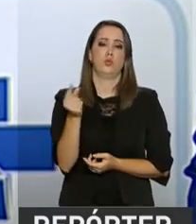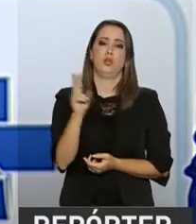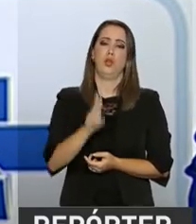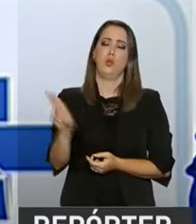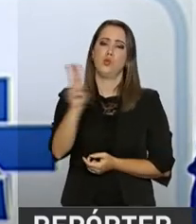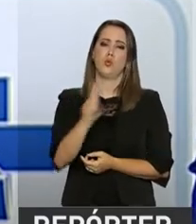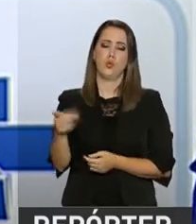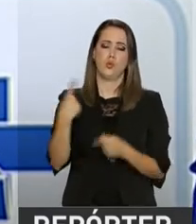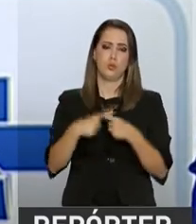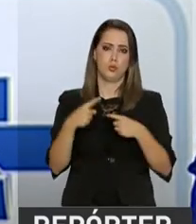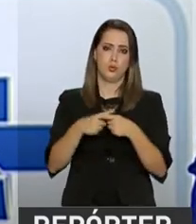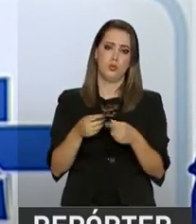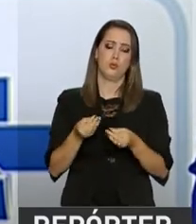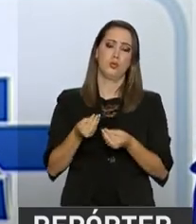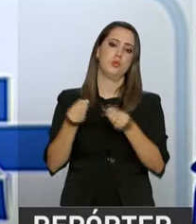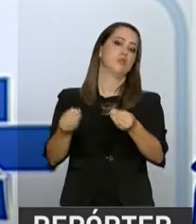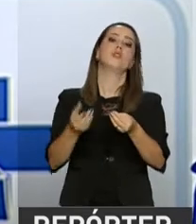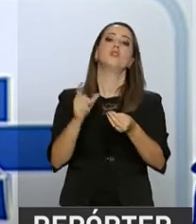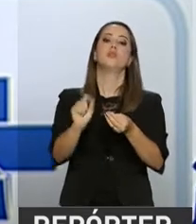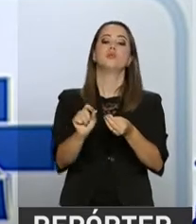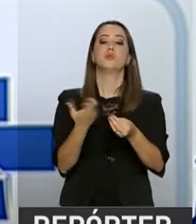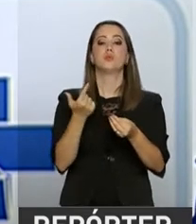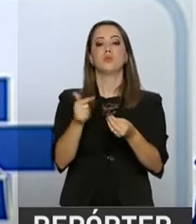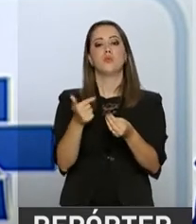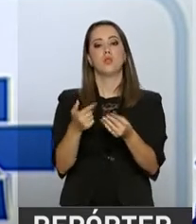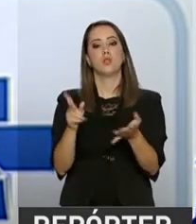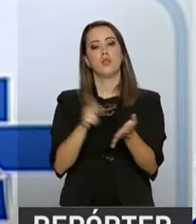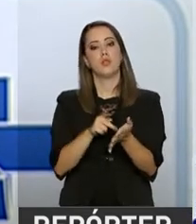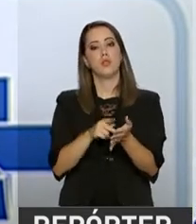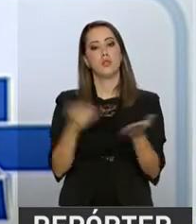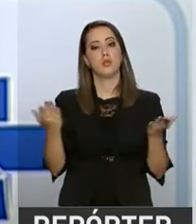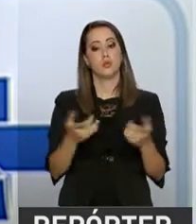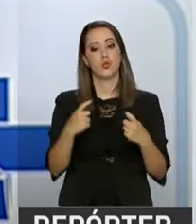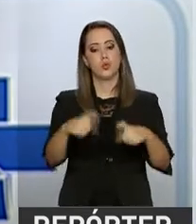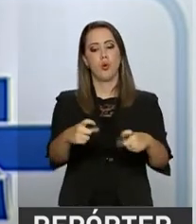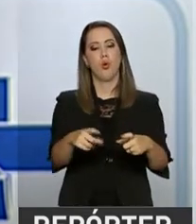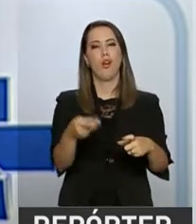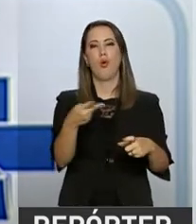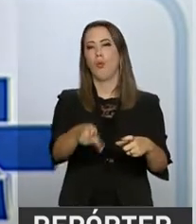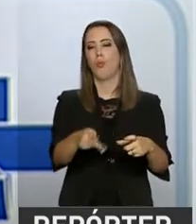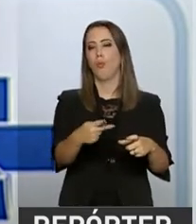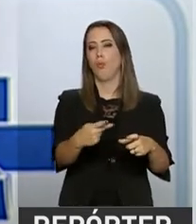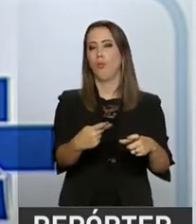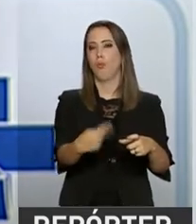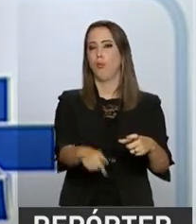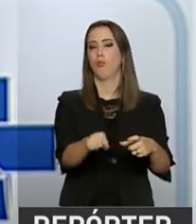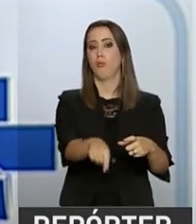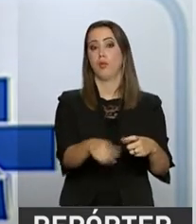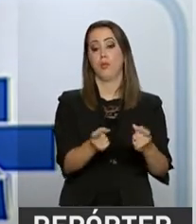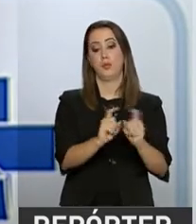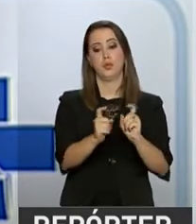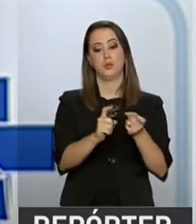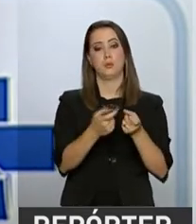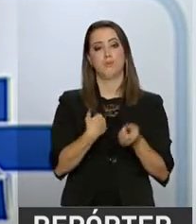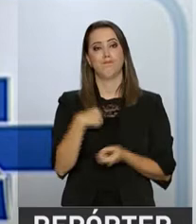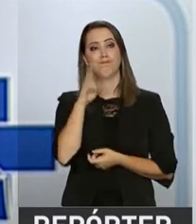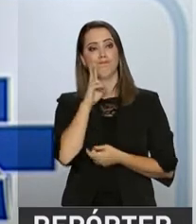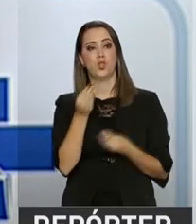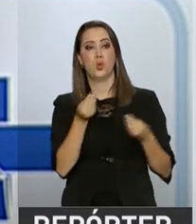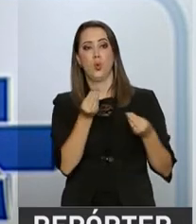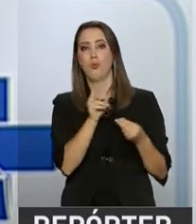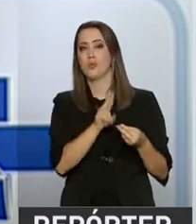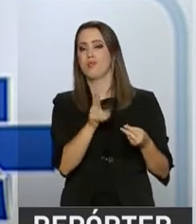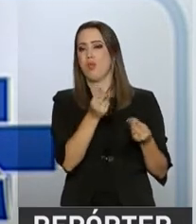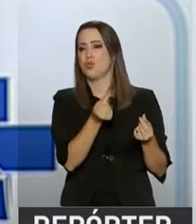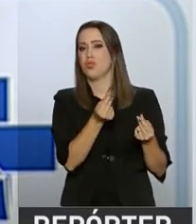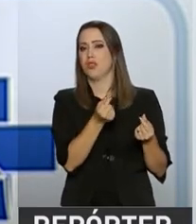dinheiro que foi disponibilizado não se coaduna com a realidade local do gestor, e